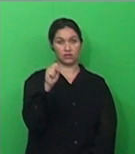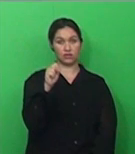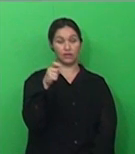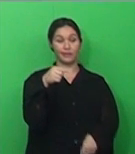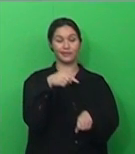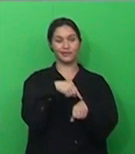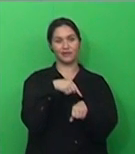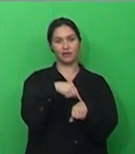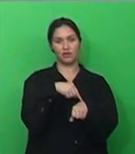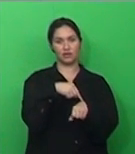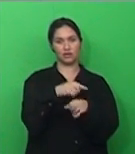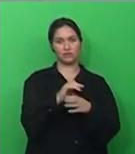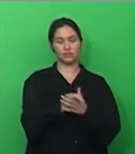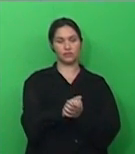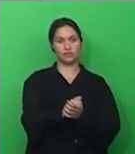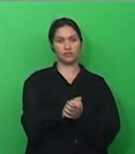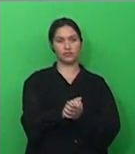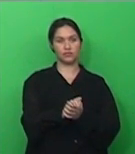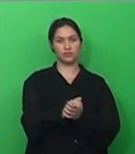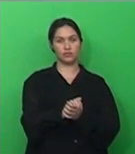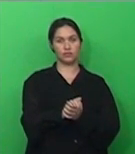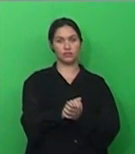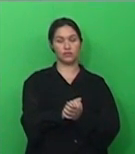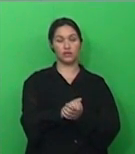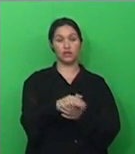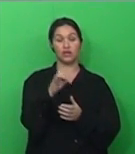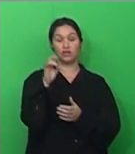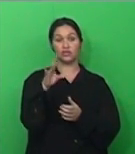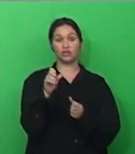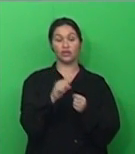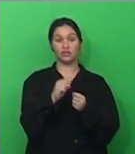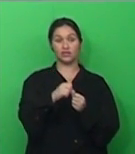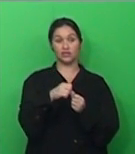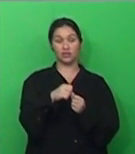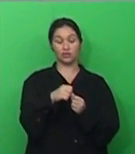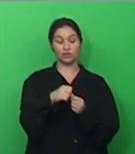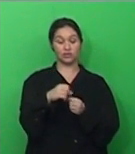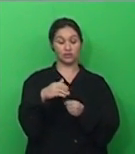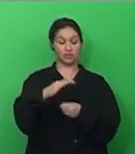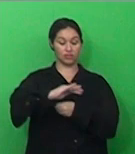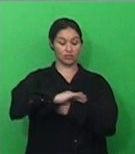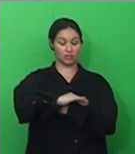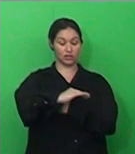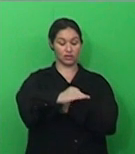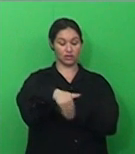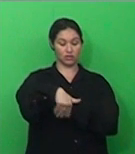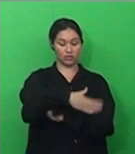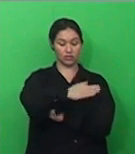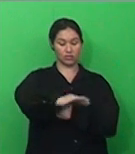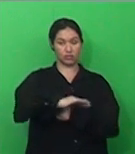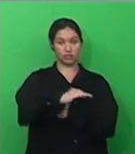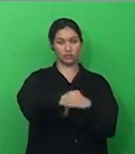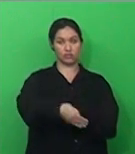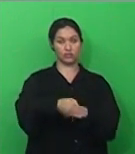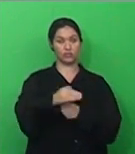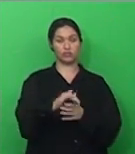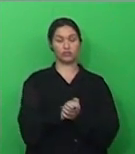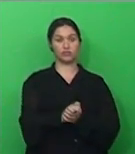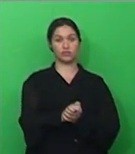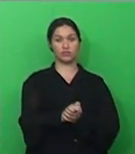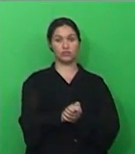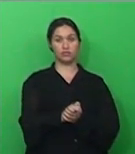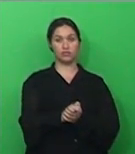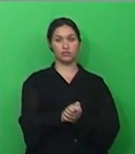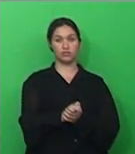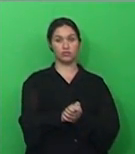nós colocarmos 8 horas trabalhada, nós vamos ter 320 toneladas dia de material. Nós não